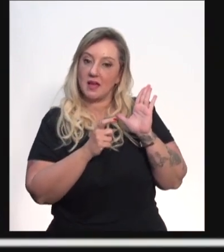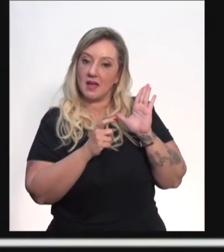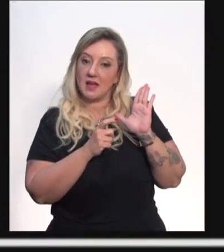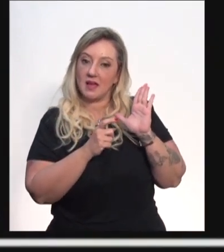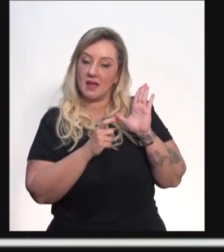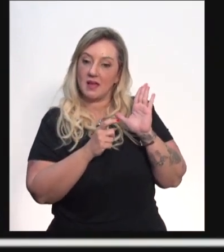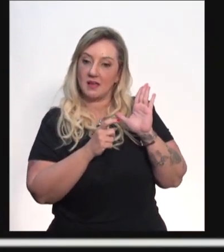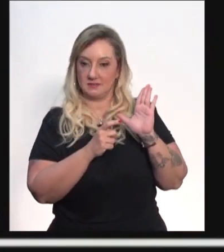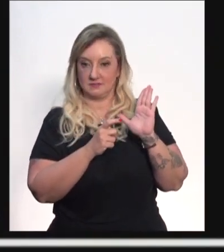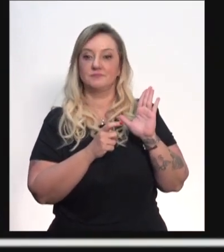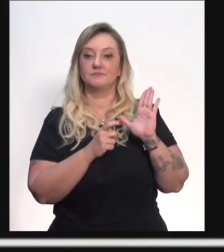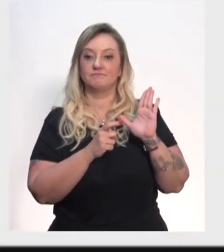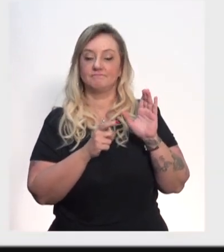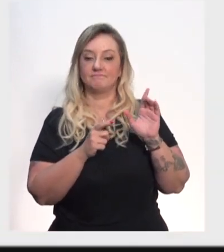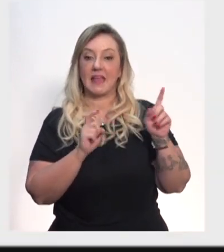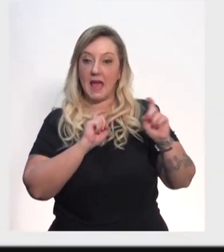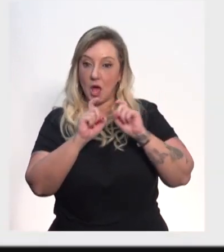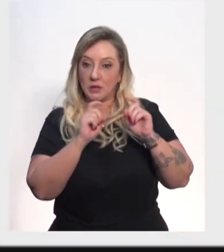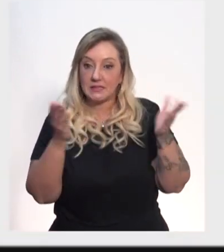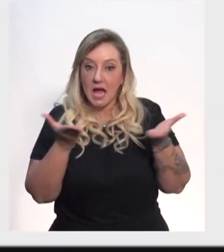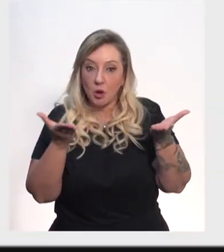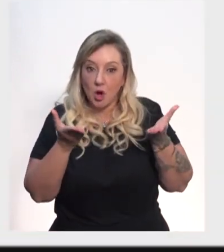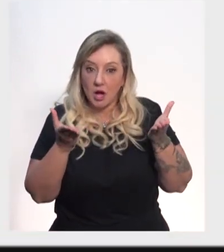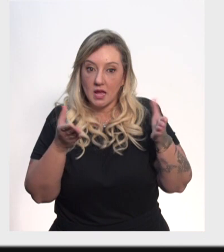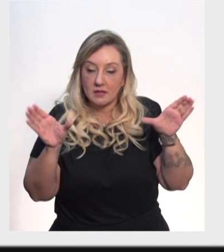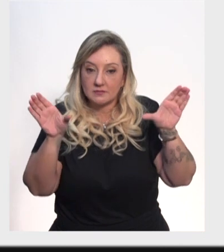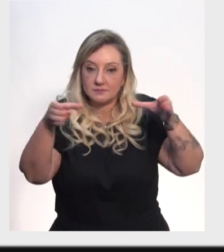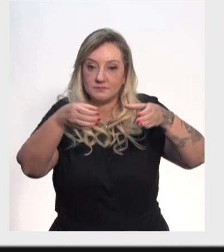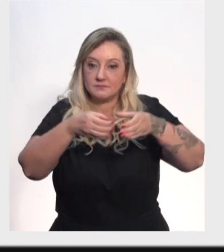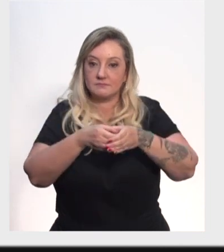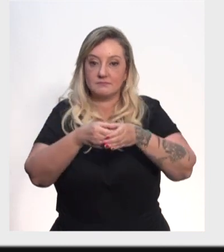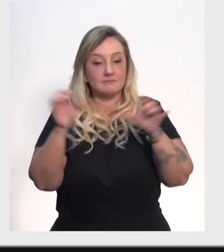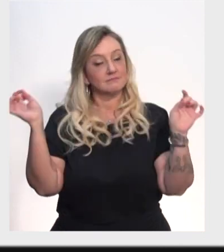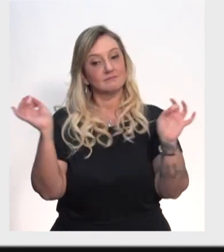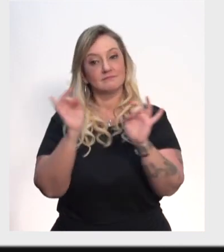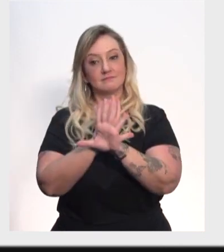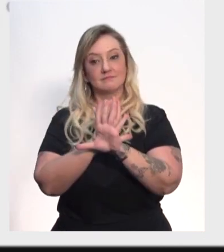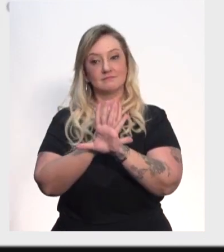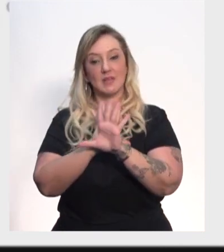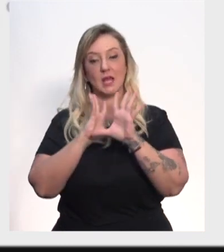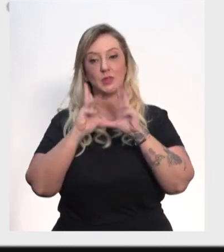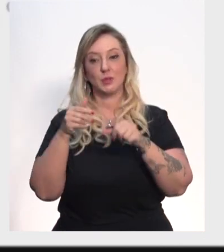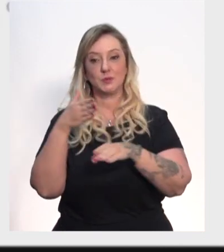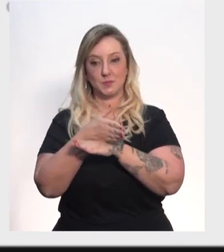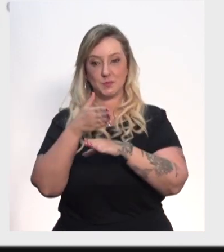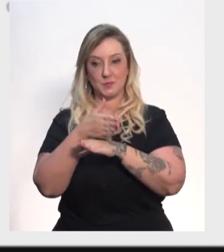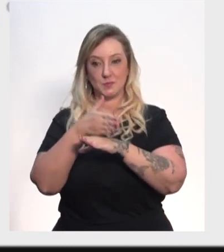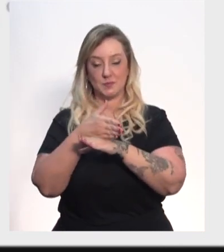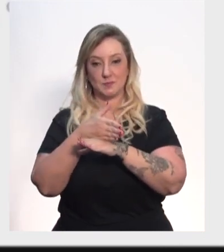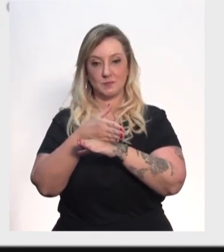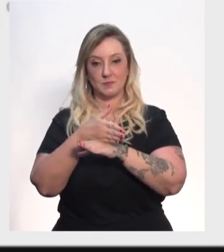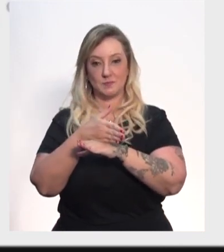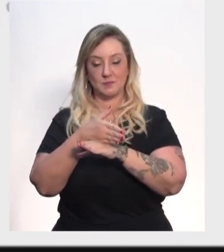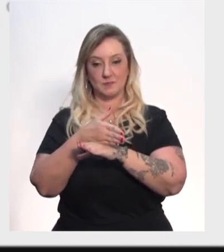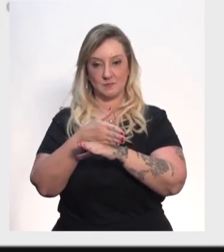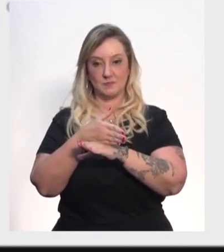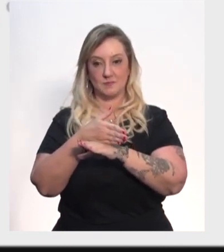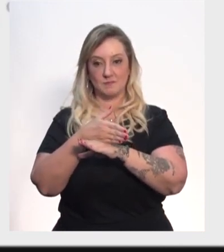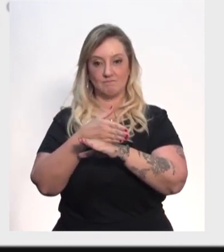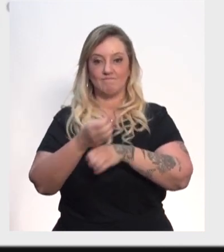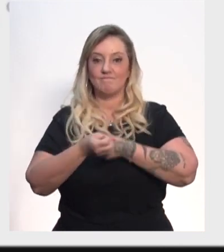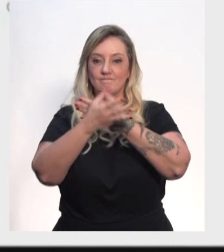mesmo com esse trabalho. Tá? O próximo vídeo que nós vamos apresentar, ele fala um pouquinho de